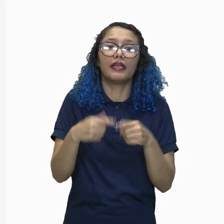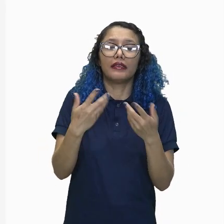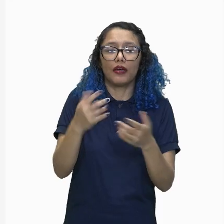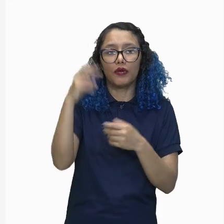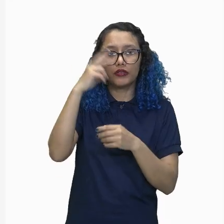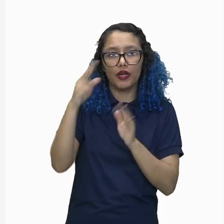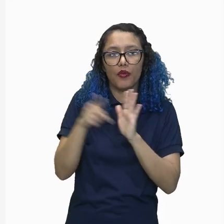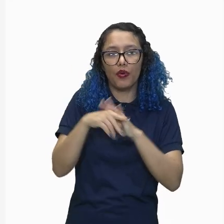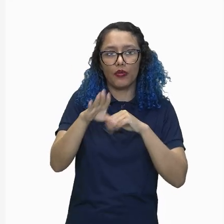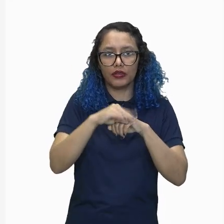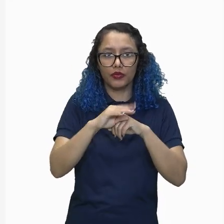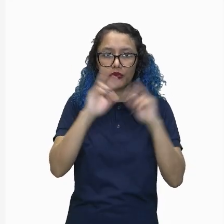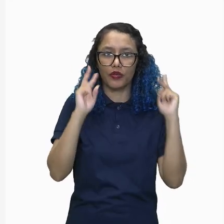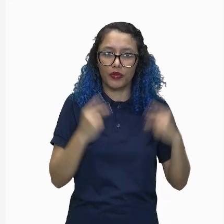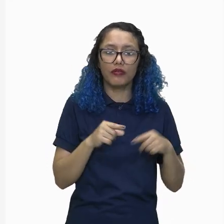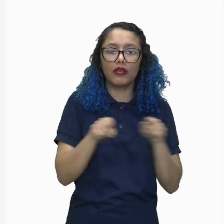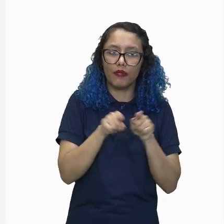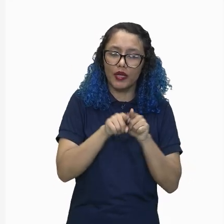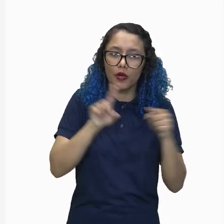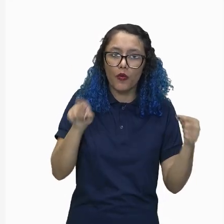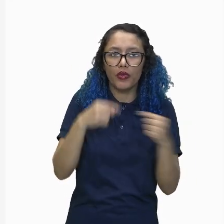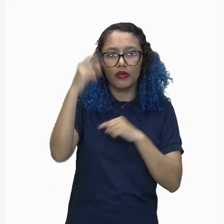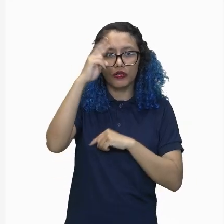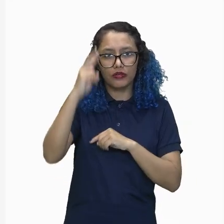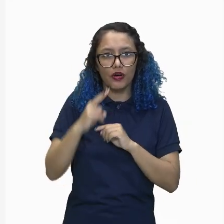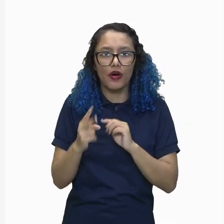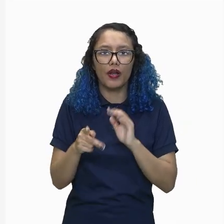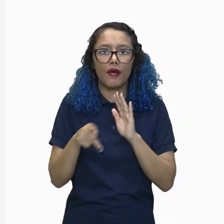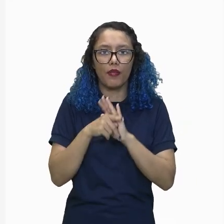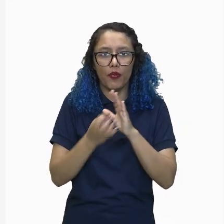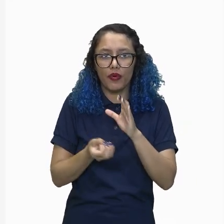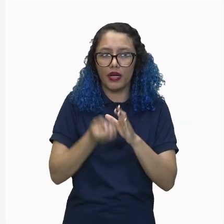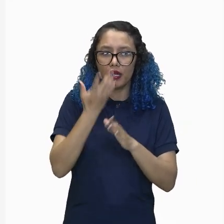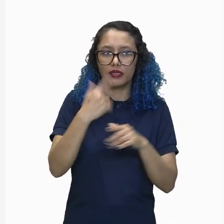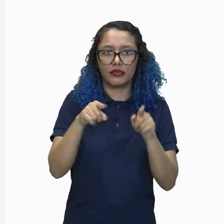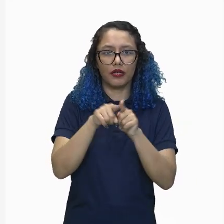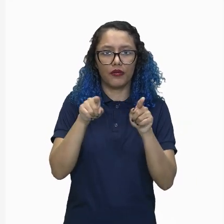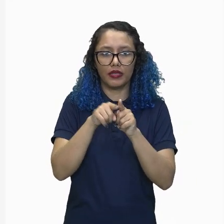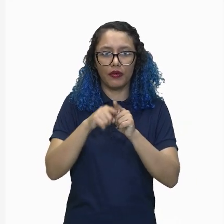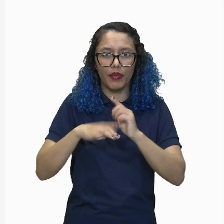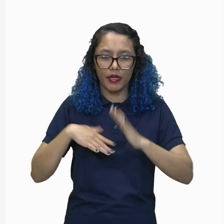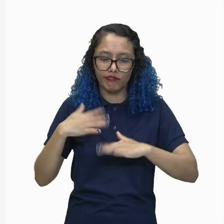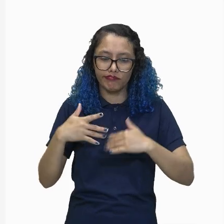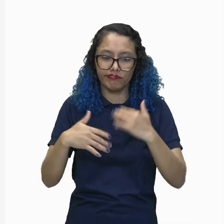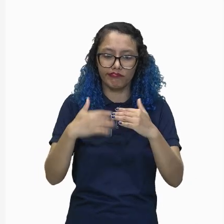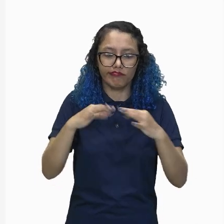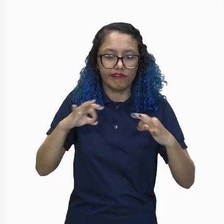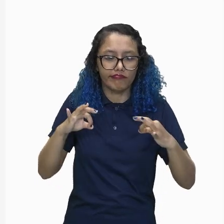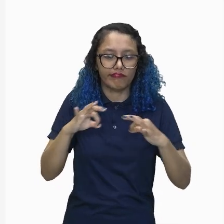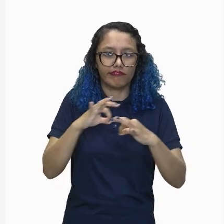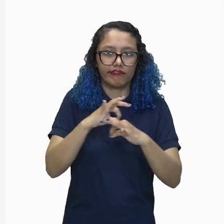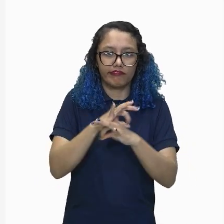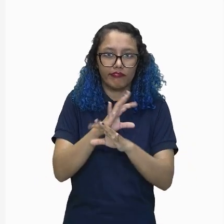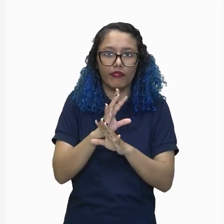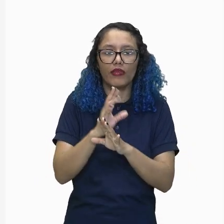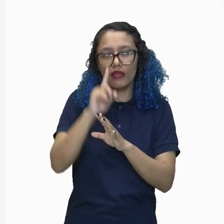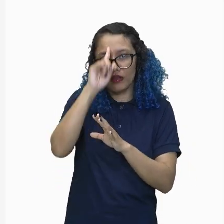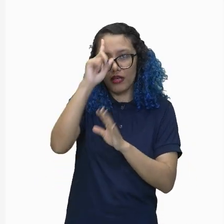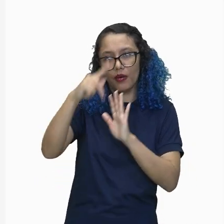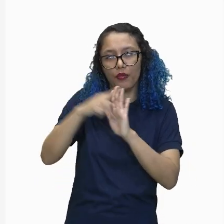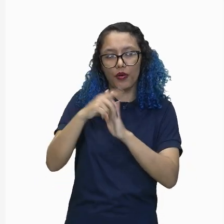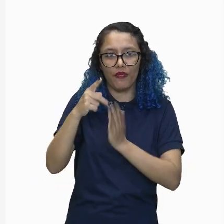a história do quê? Da criação e da cristalização da ideia